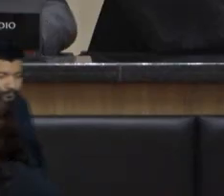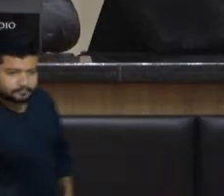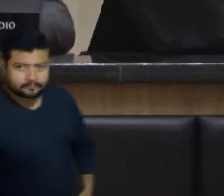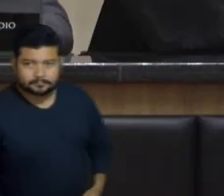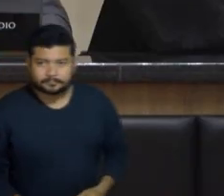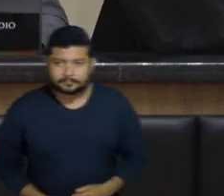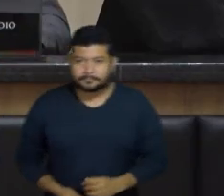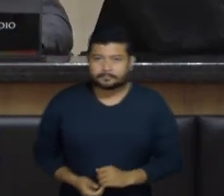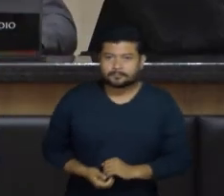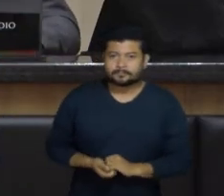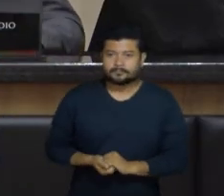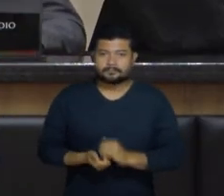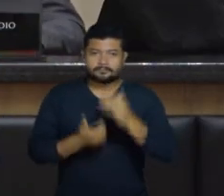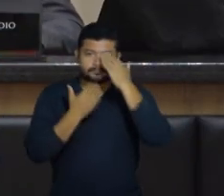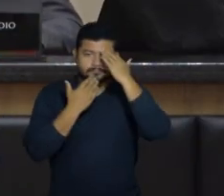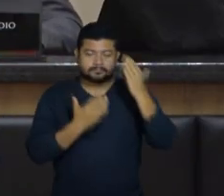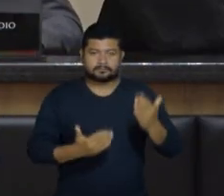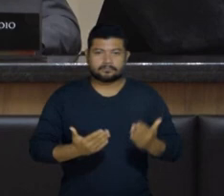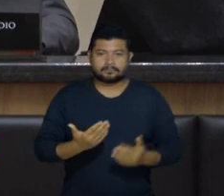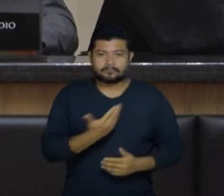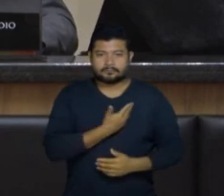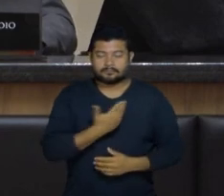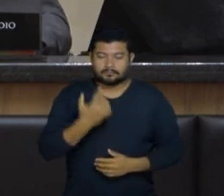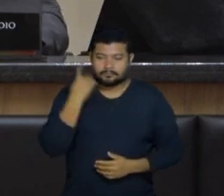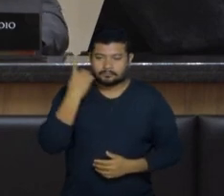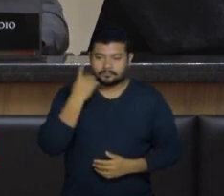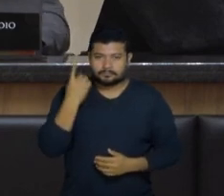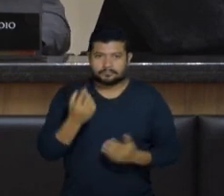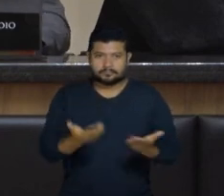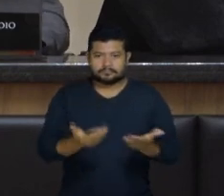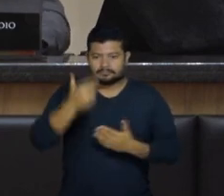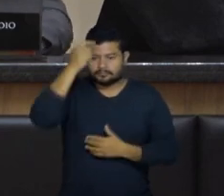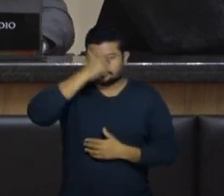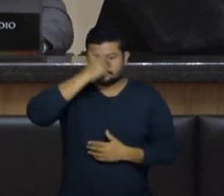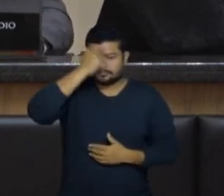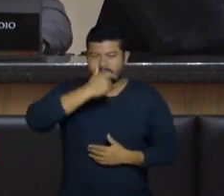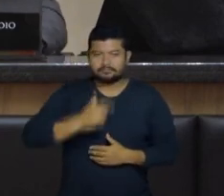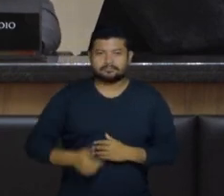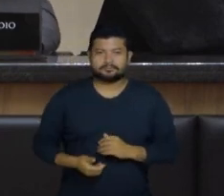colegas deputados. Com a palavra, o deputado Maurício Skudlak.